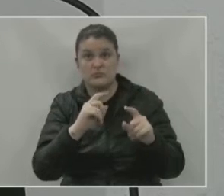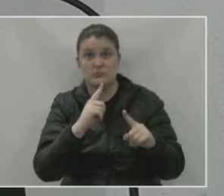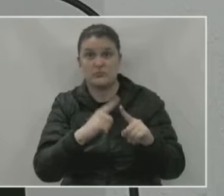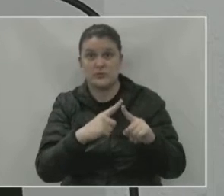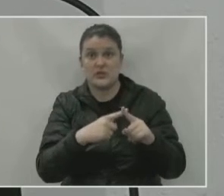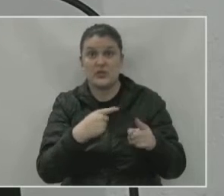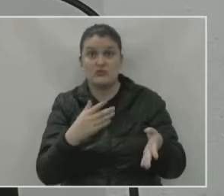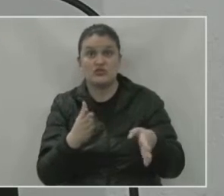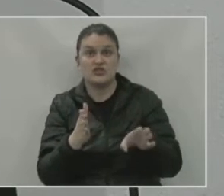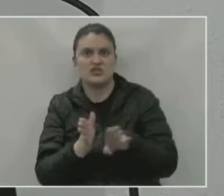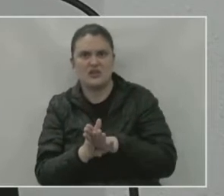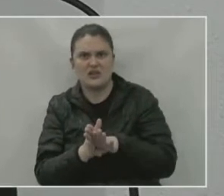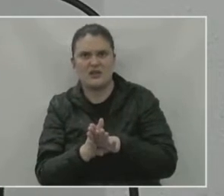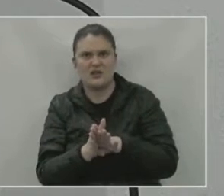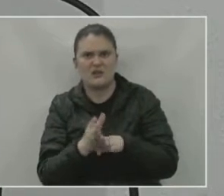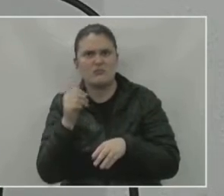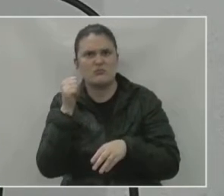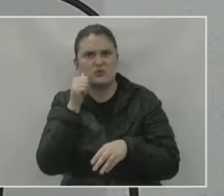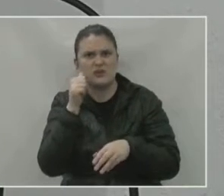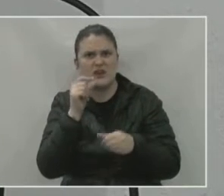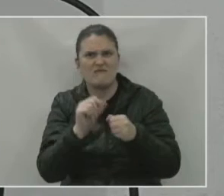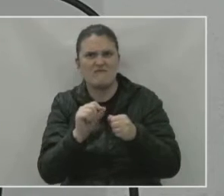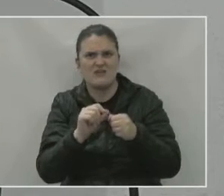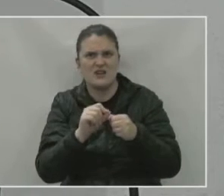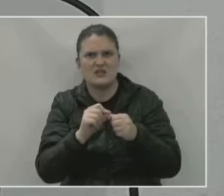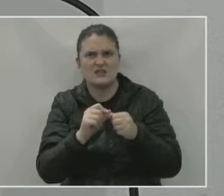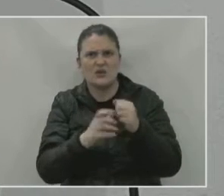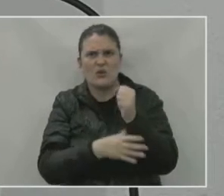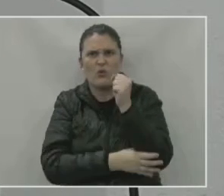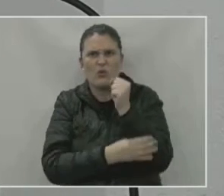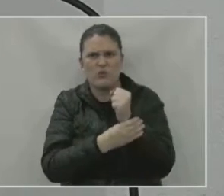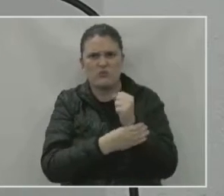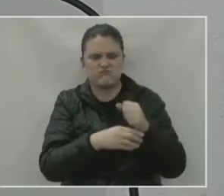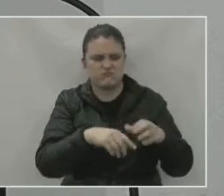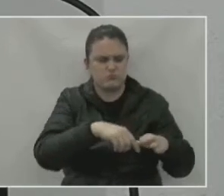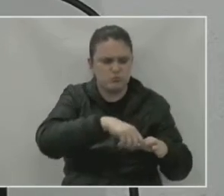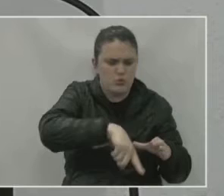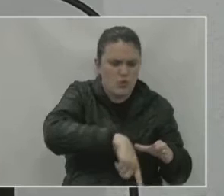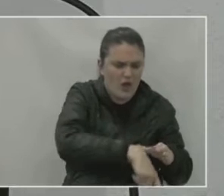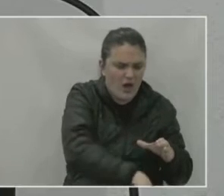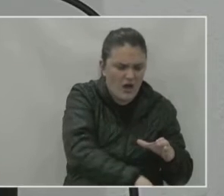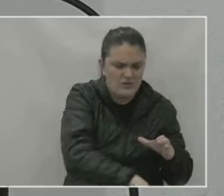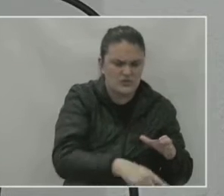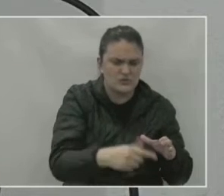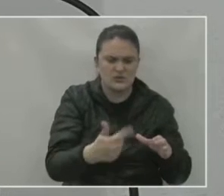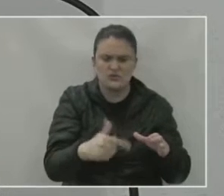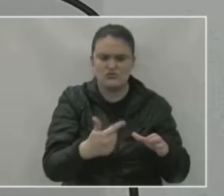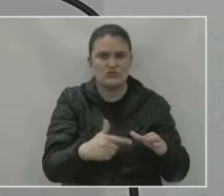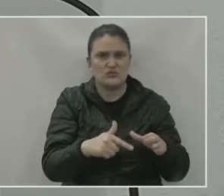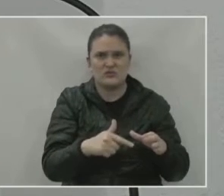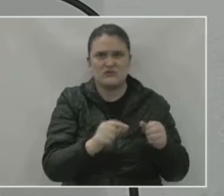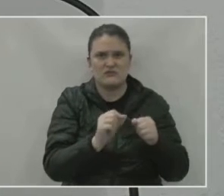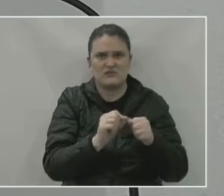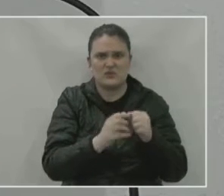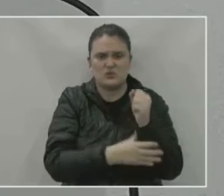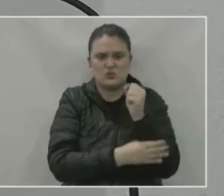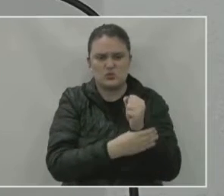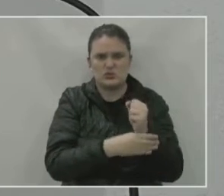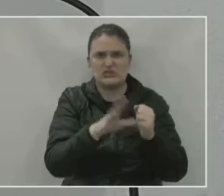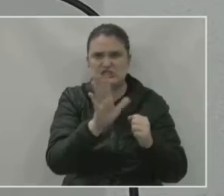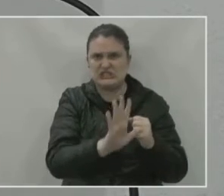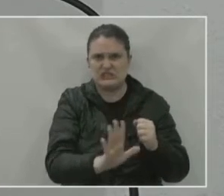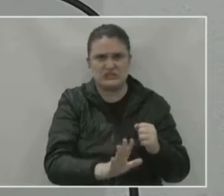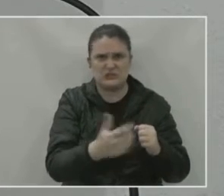quando eu cheguei aqui, as mulheres faziam cocô num buraco. Era um cano que saía do chão, as mulheres faziam cocô, xixi nesse